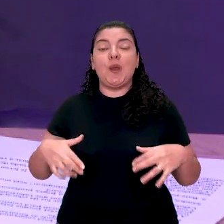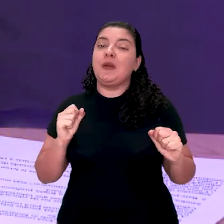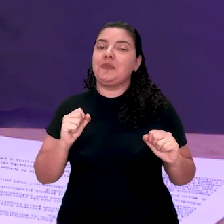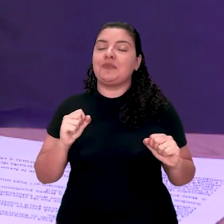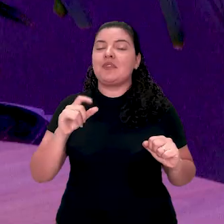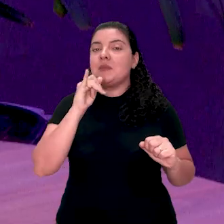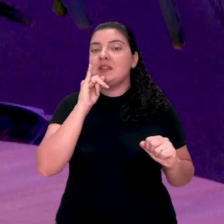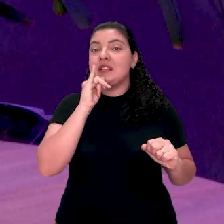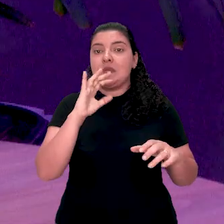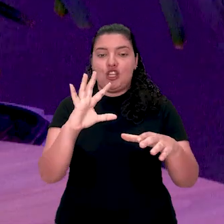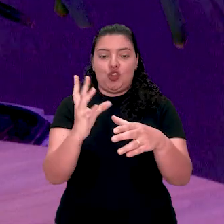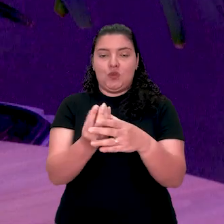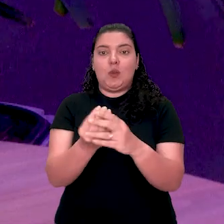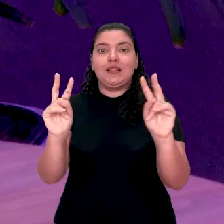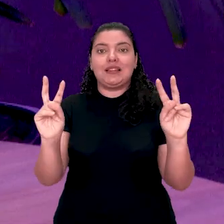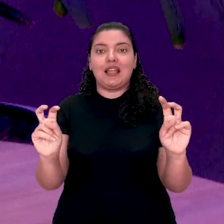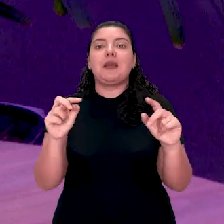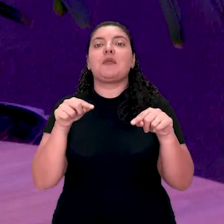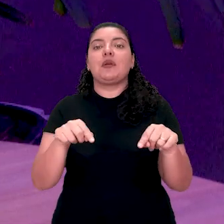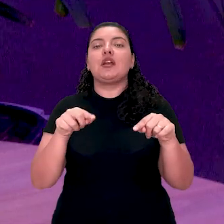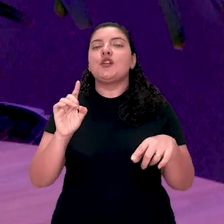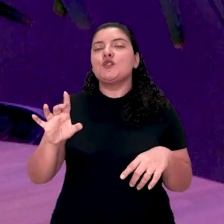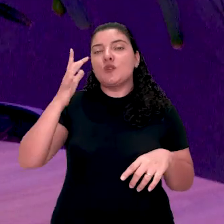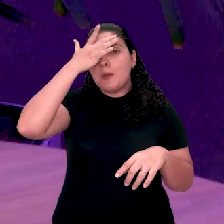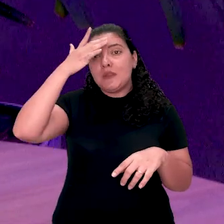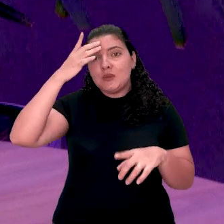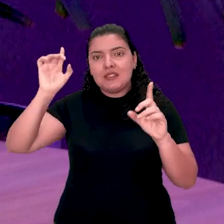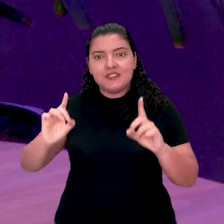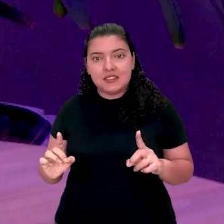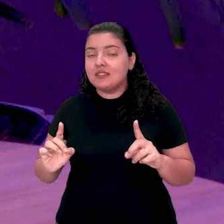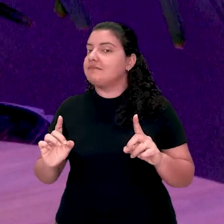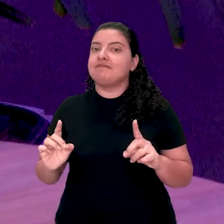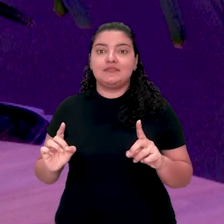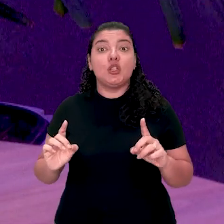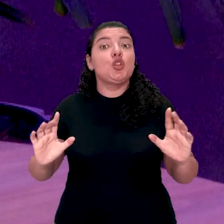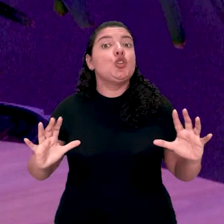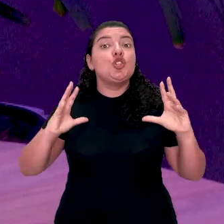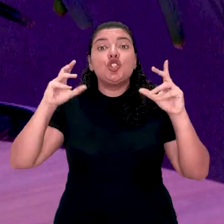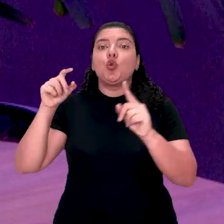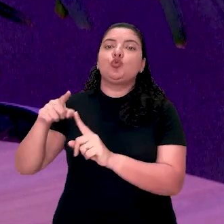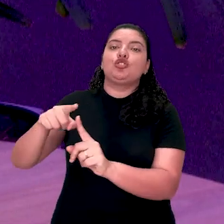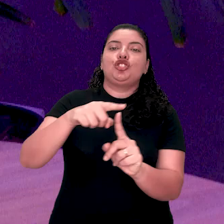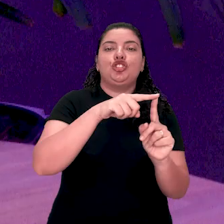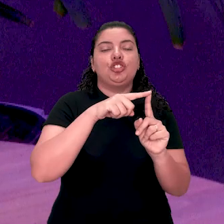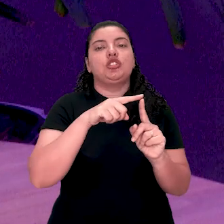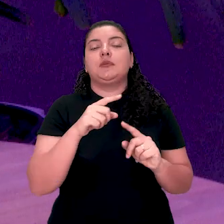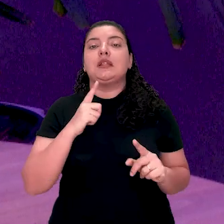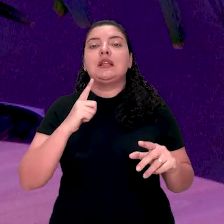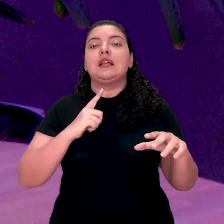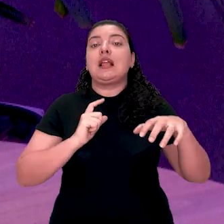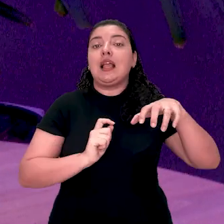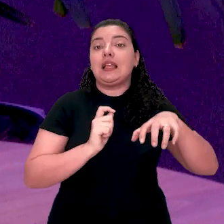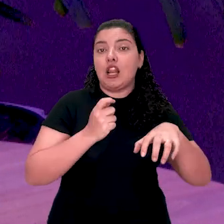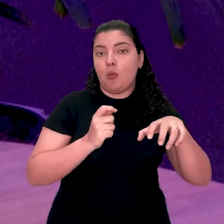gente fala na inclusão, Livinha, a gente fala não só das pessoas com deficiências, tipo né? Mas todo tipo de pessoa, né? Os quilombolas, os